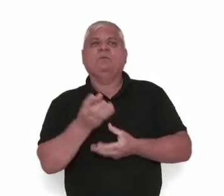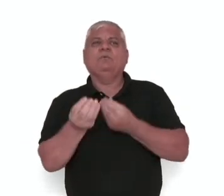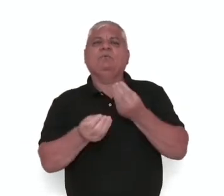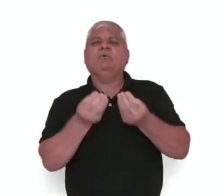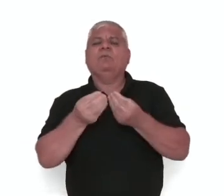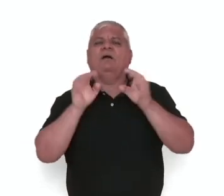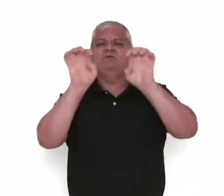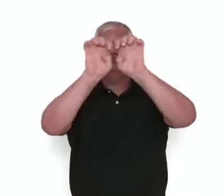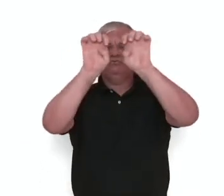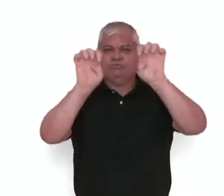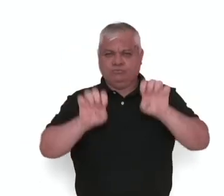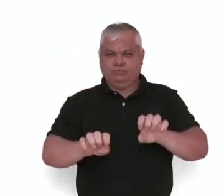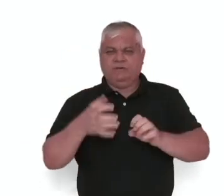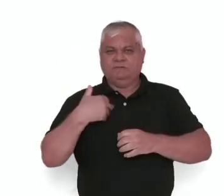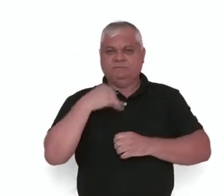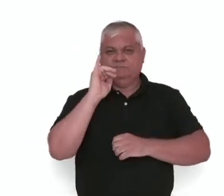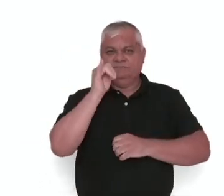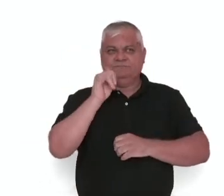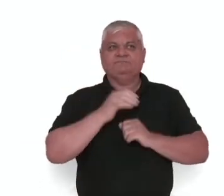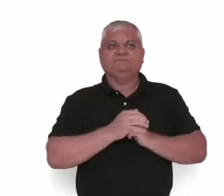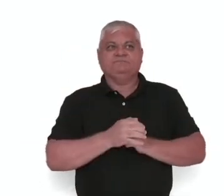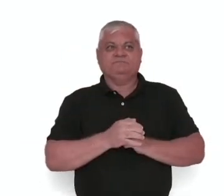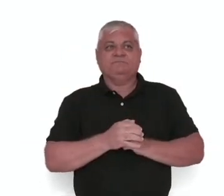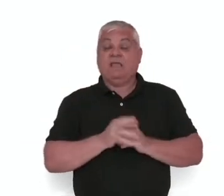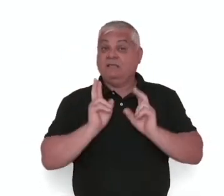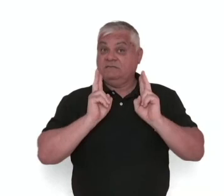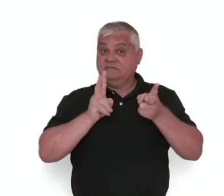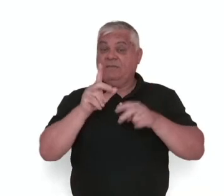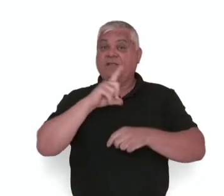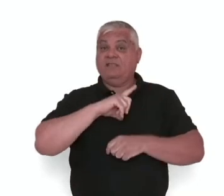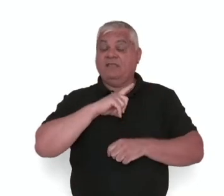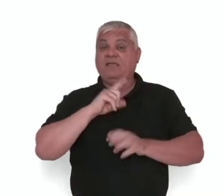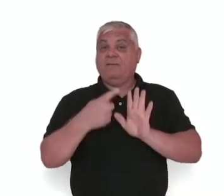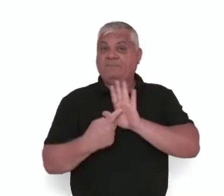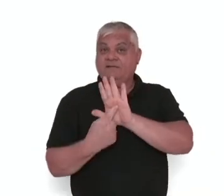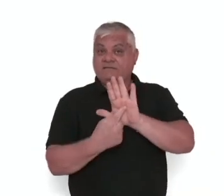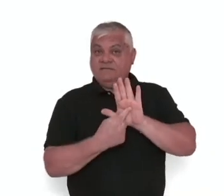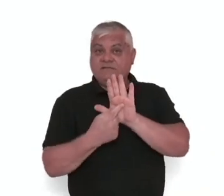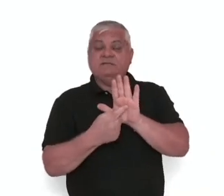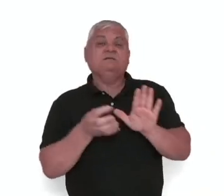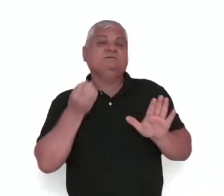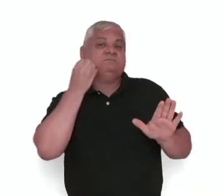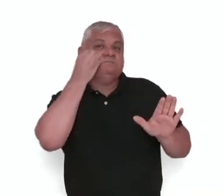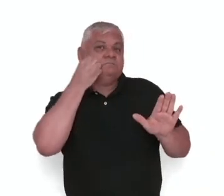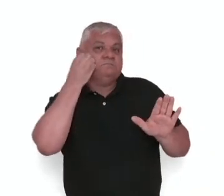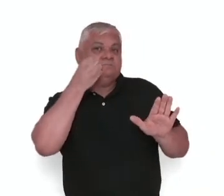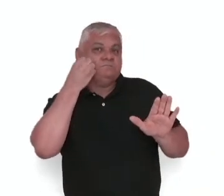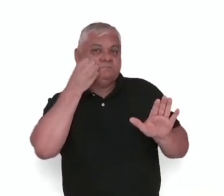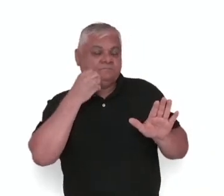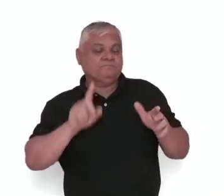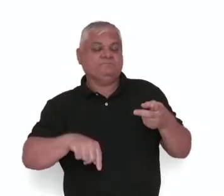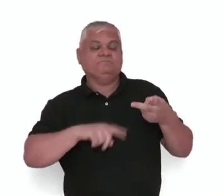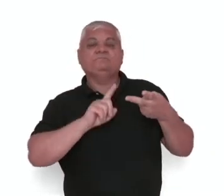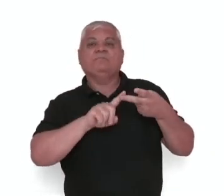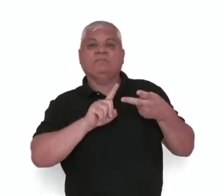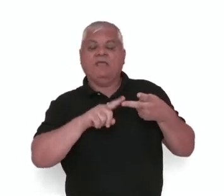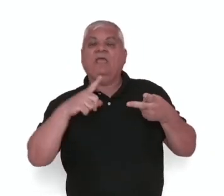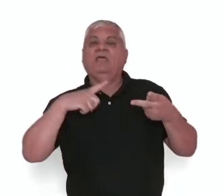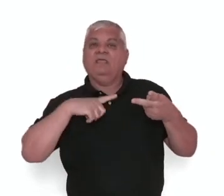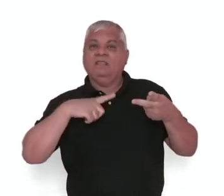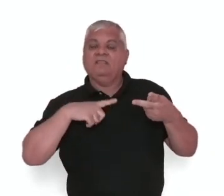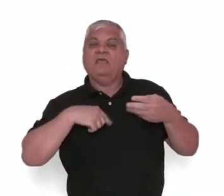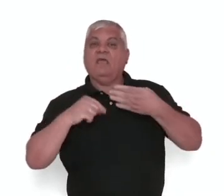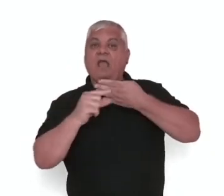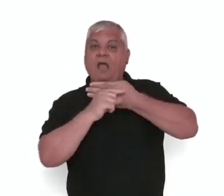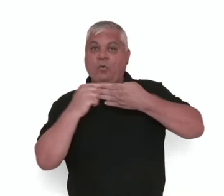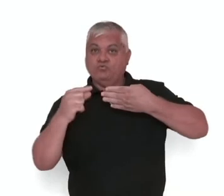a estrutura do depoimento, né? Geralmente a gente tem a apresentação de uma experiência vivida, temos marcas de autoria